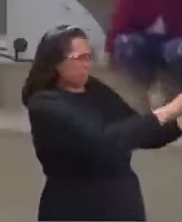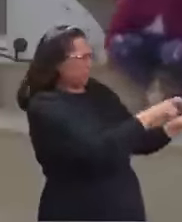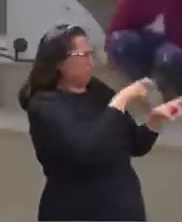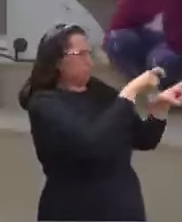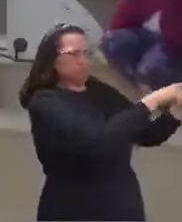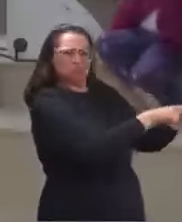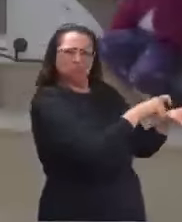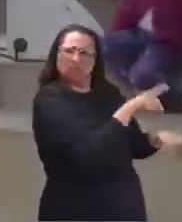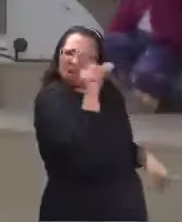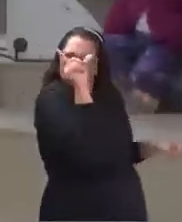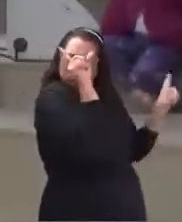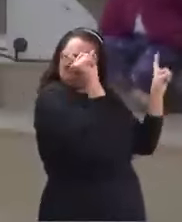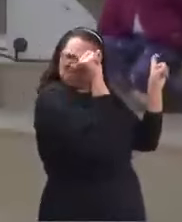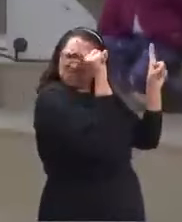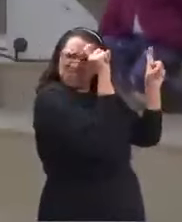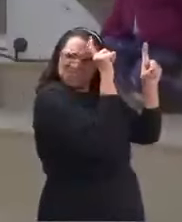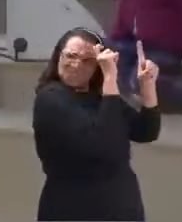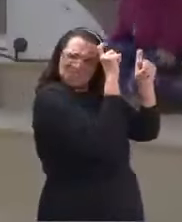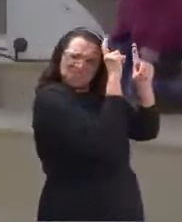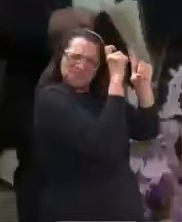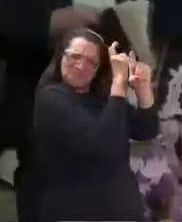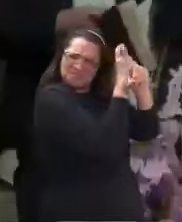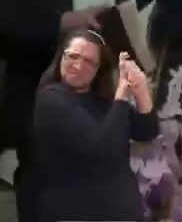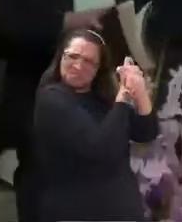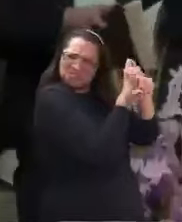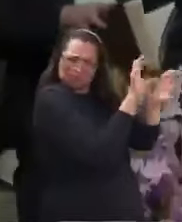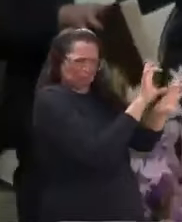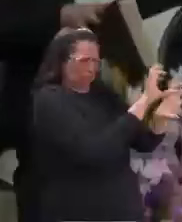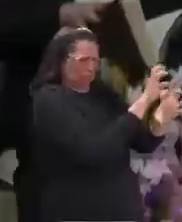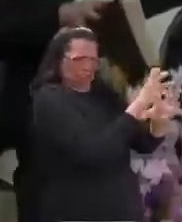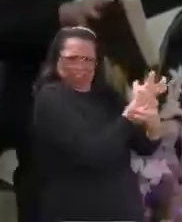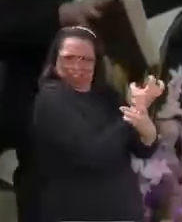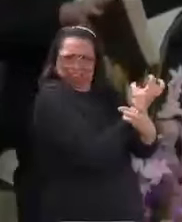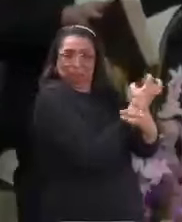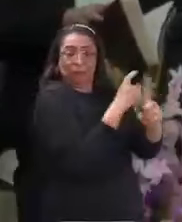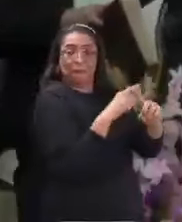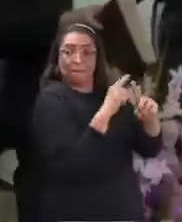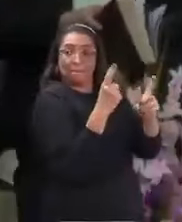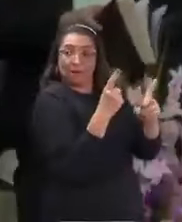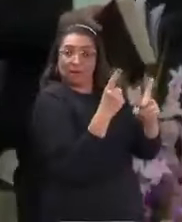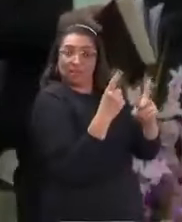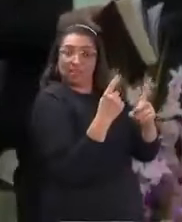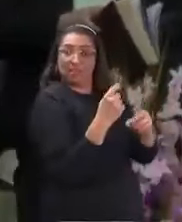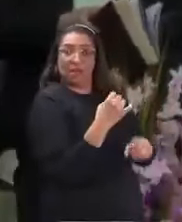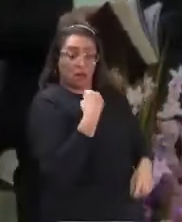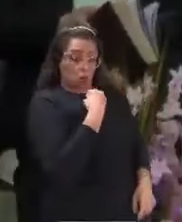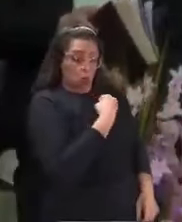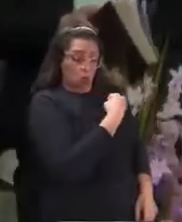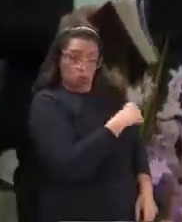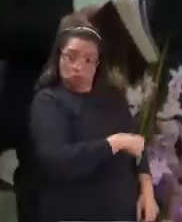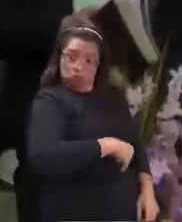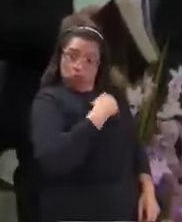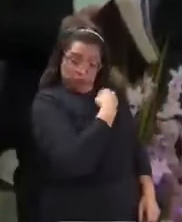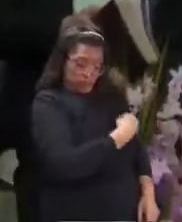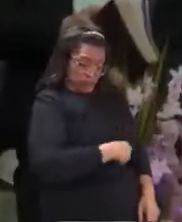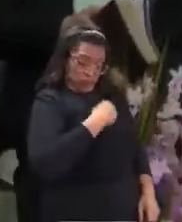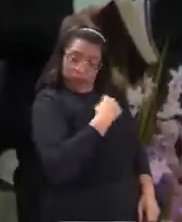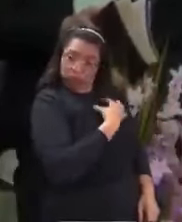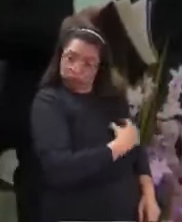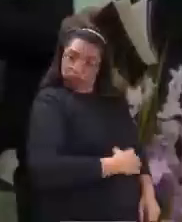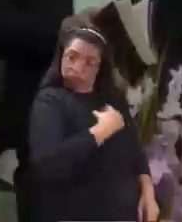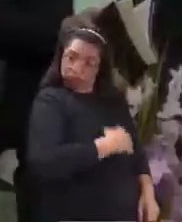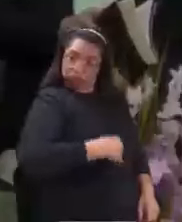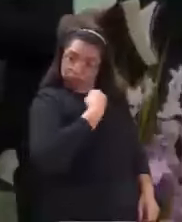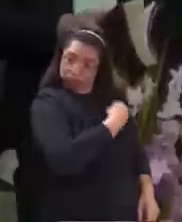agricultura José revolucionou e termina o gênesis com herói